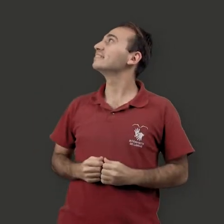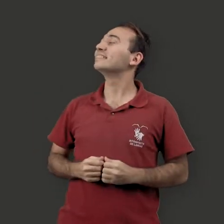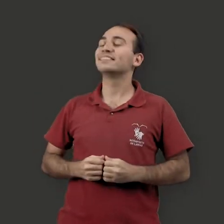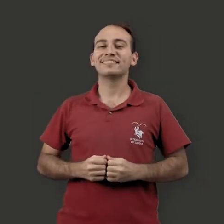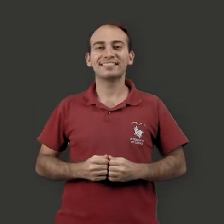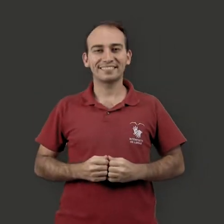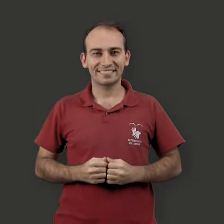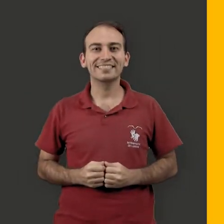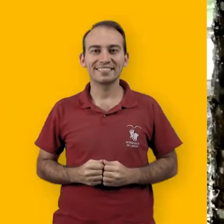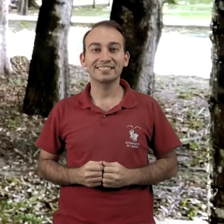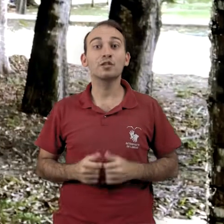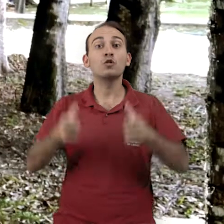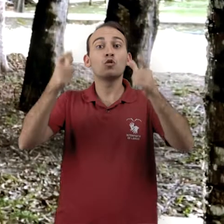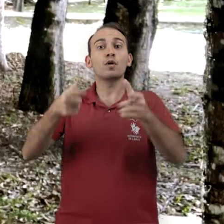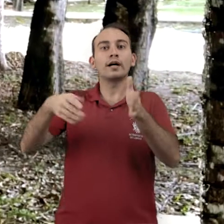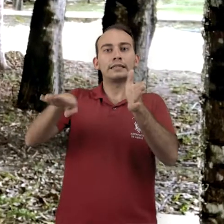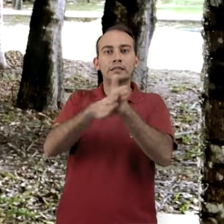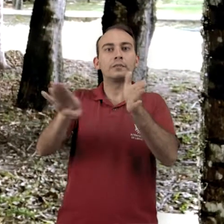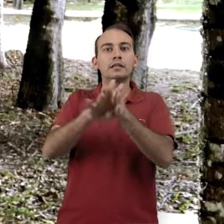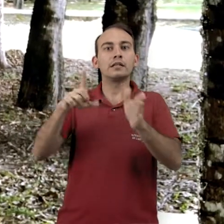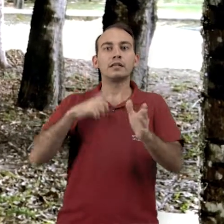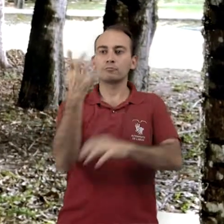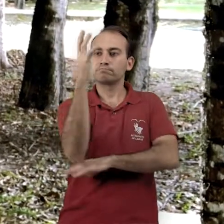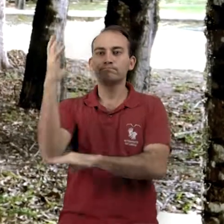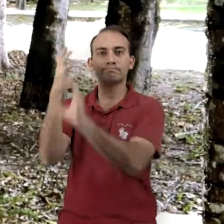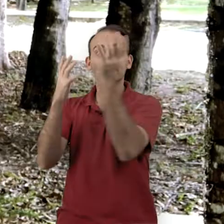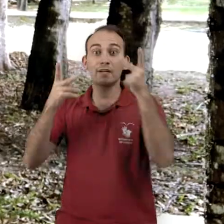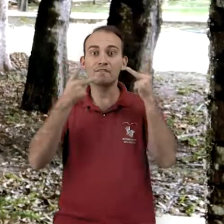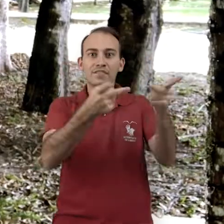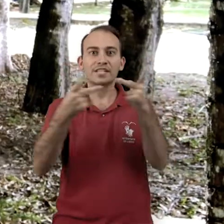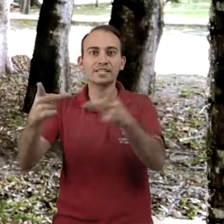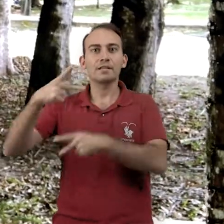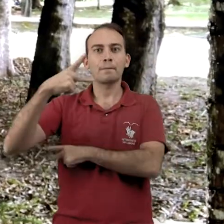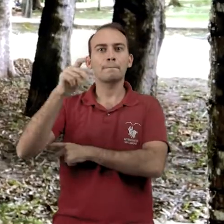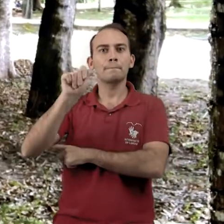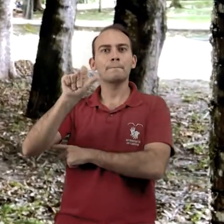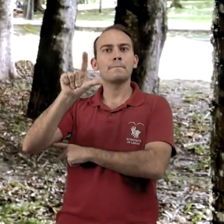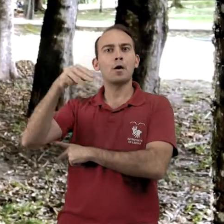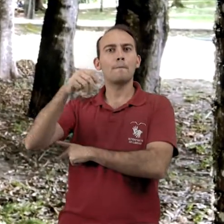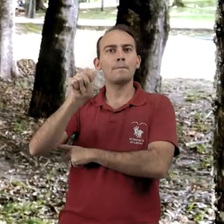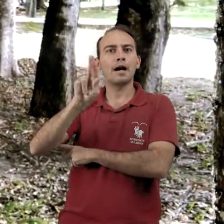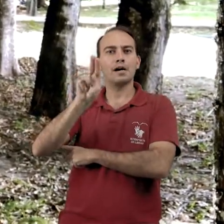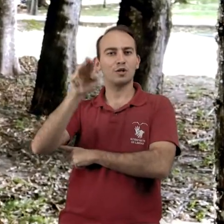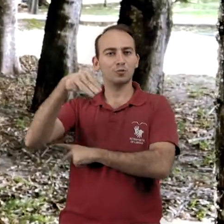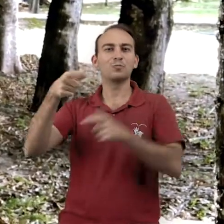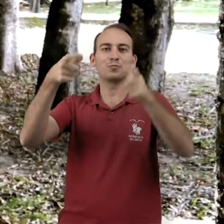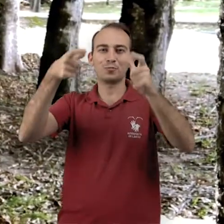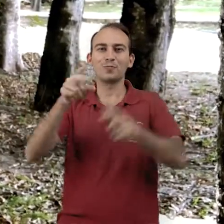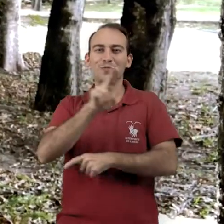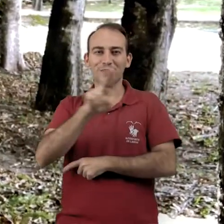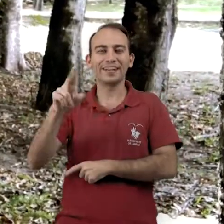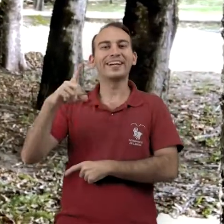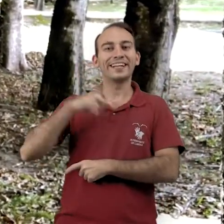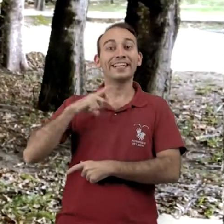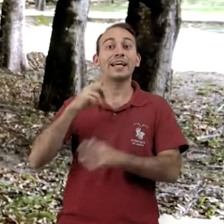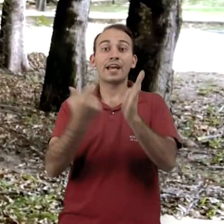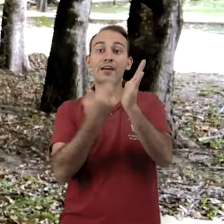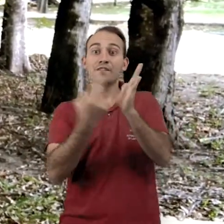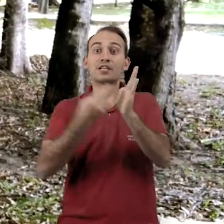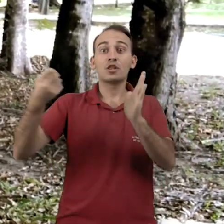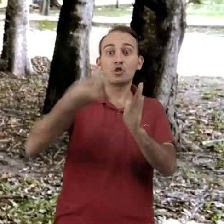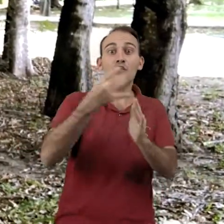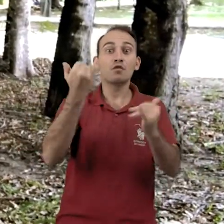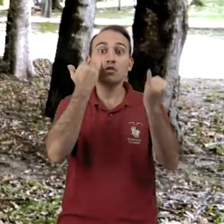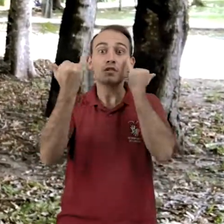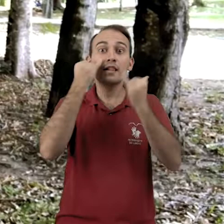secane.ufes@gmail.com. O Jardim Botânico Palmarum, do Campo São Mateus, acabou de lançar uma revista com pesquisas e com curiosidades de